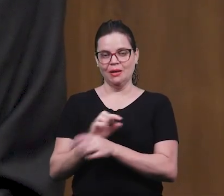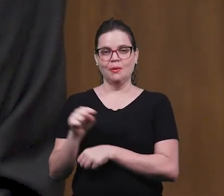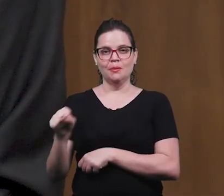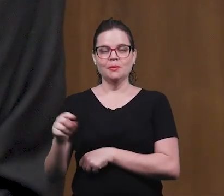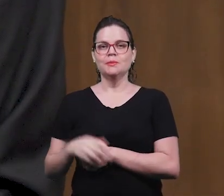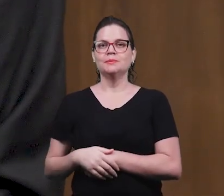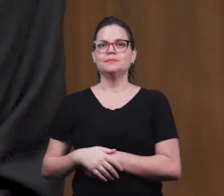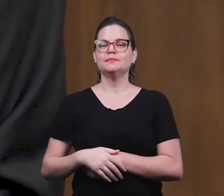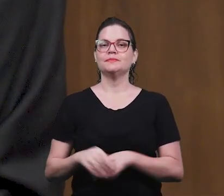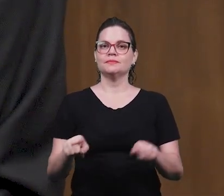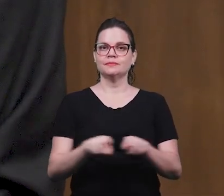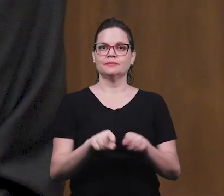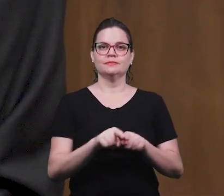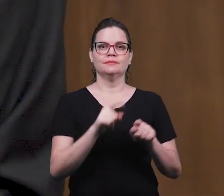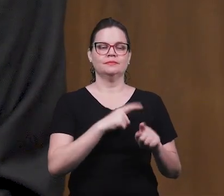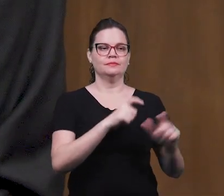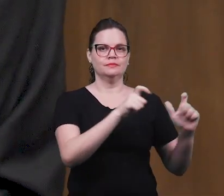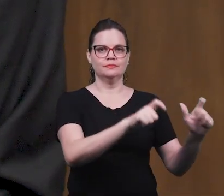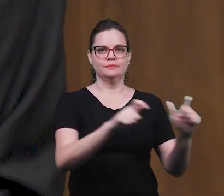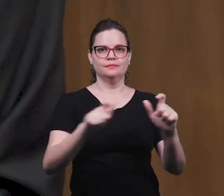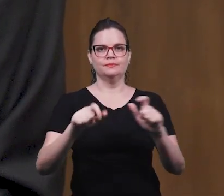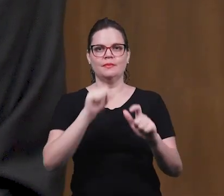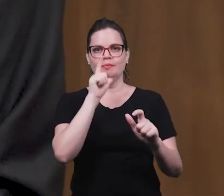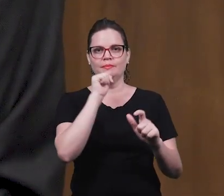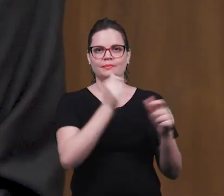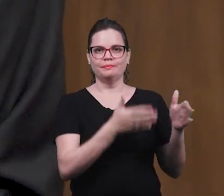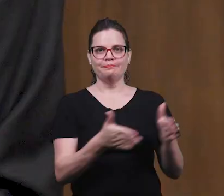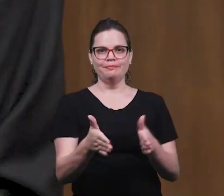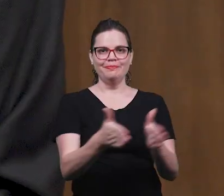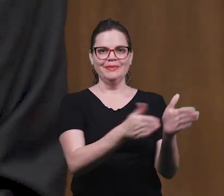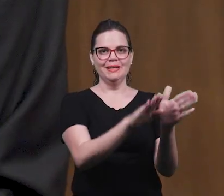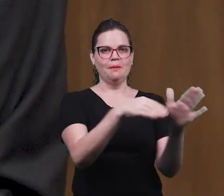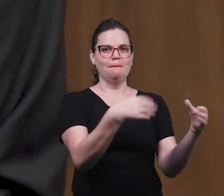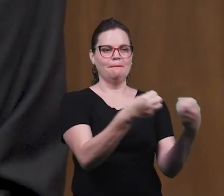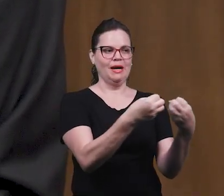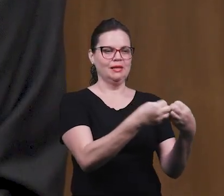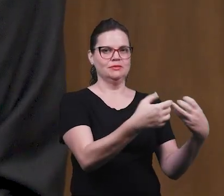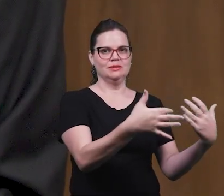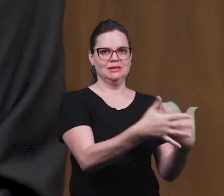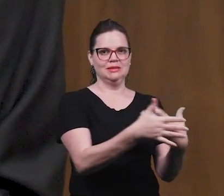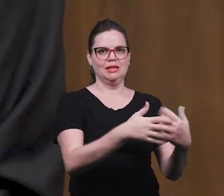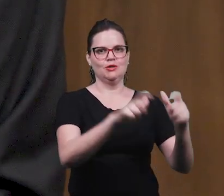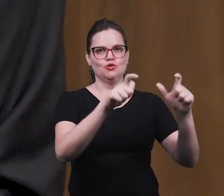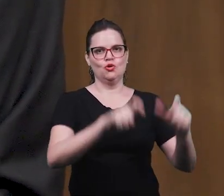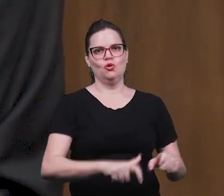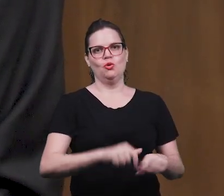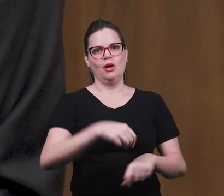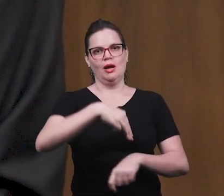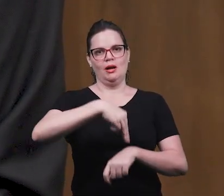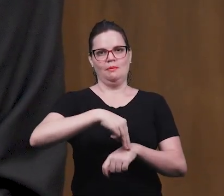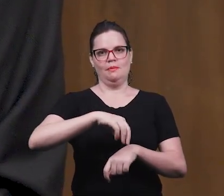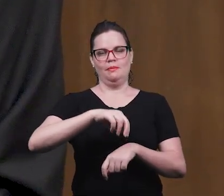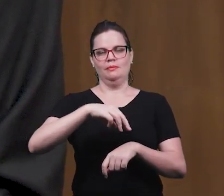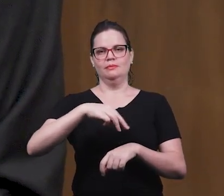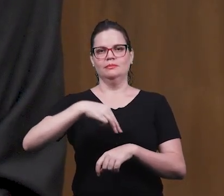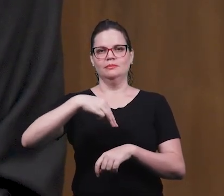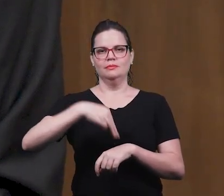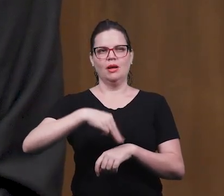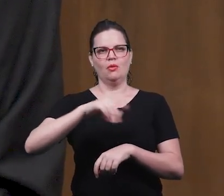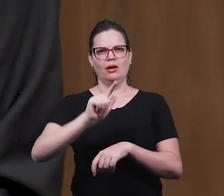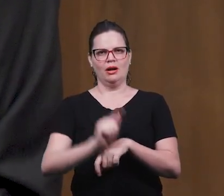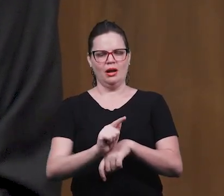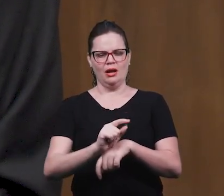ribeirinhas ali na Ilha do Marajó, né? Na Amazônia, ali onde o rio